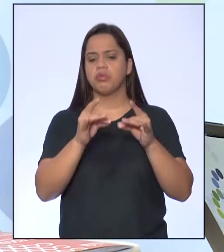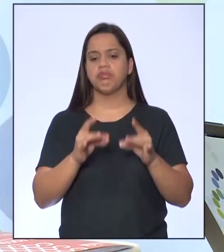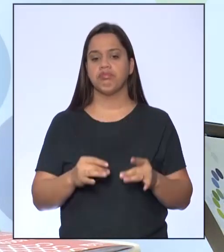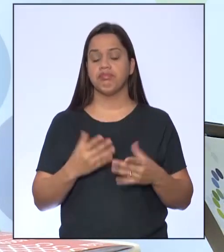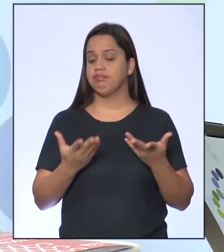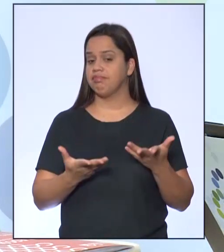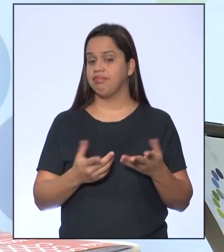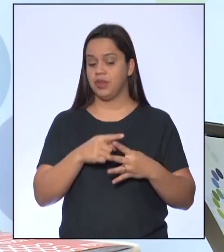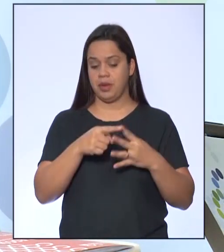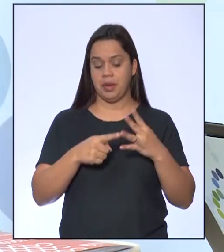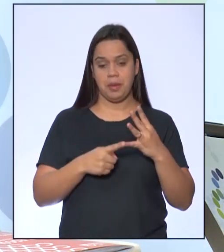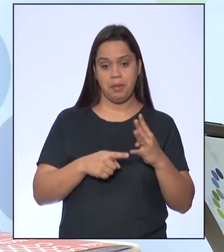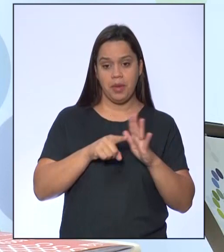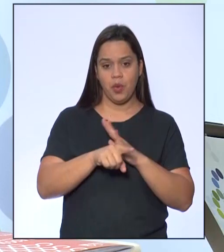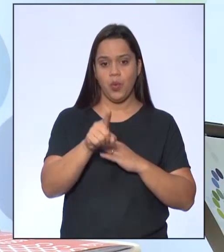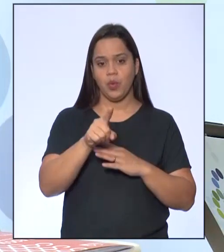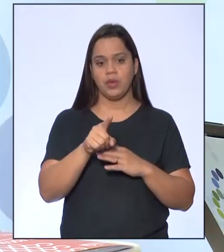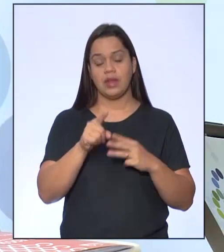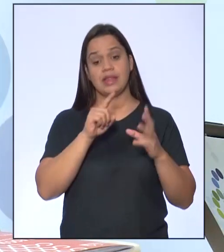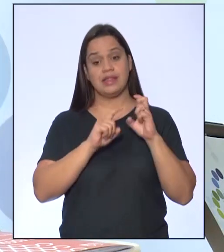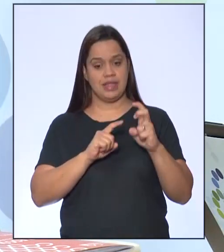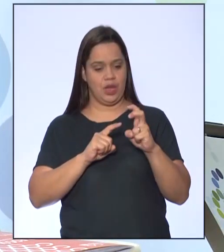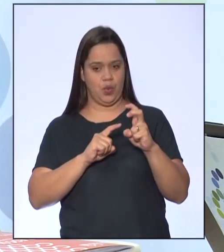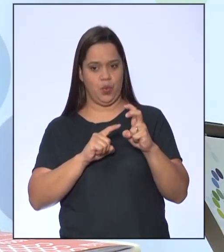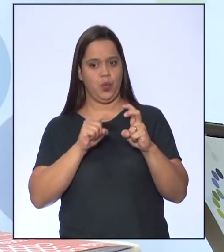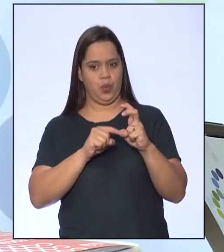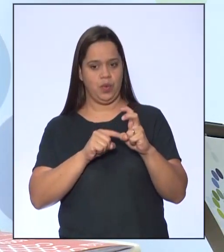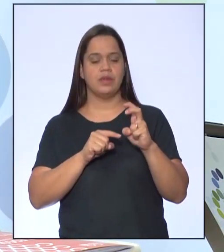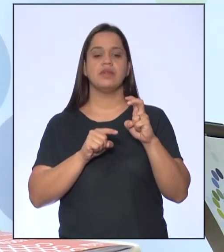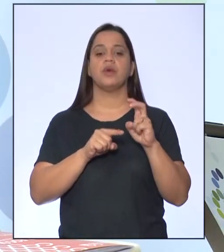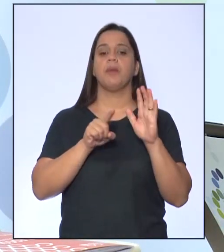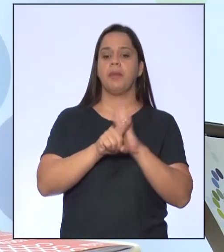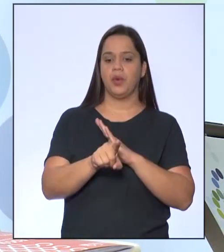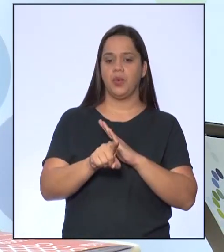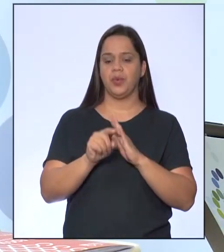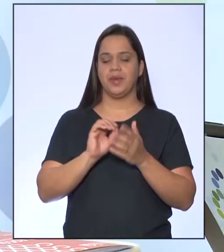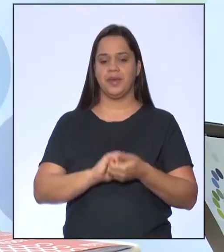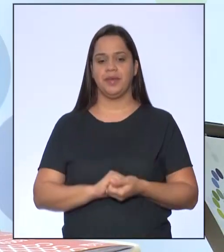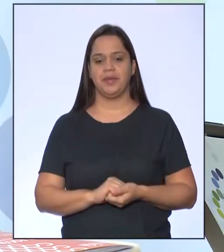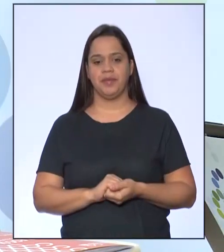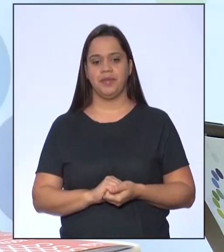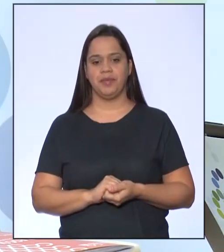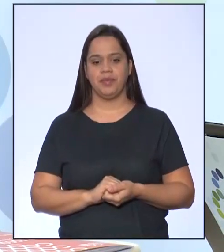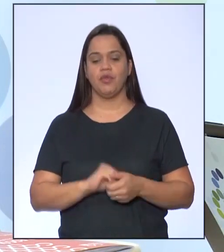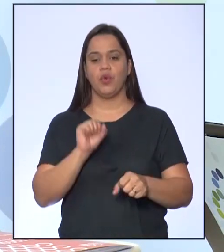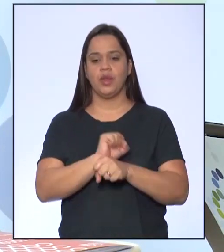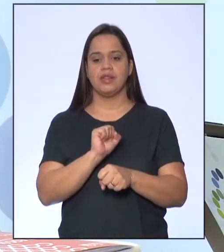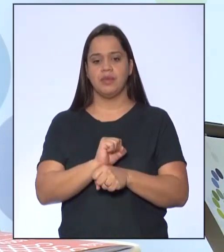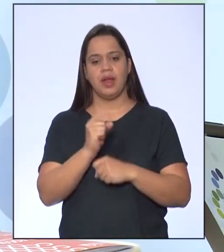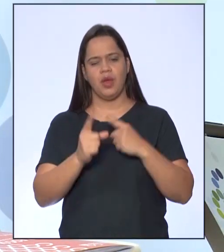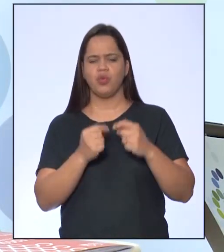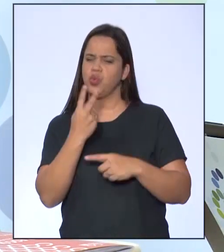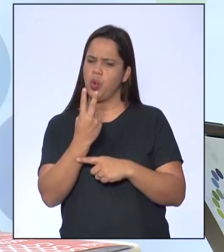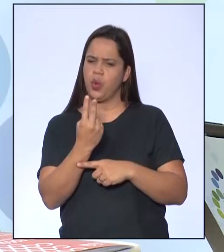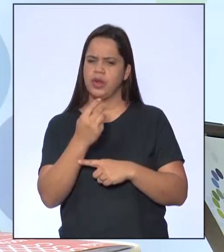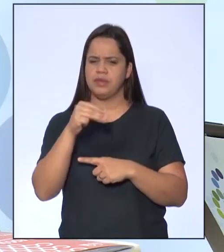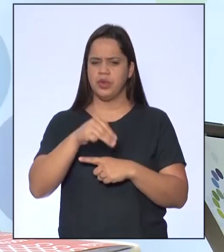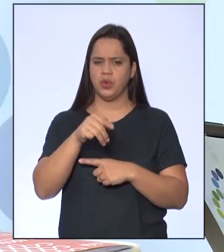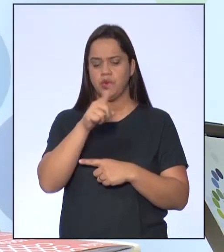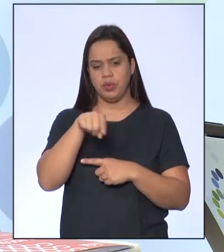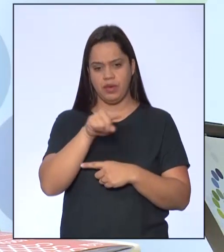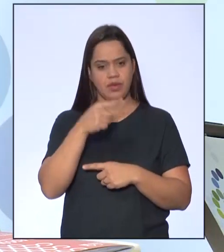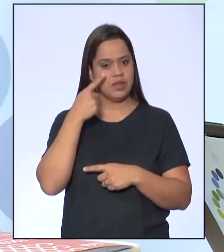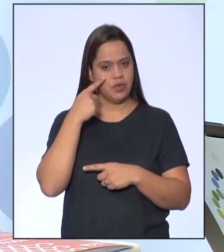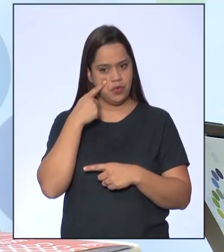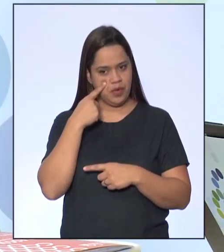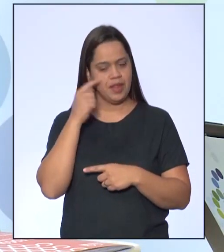estas 4 perguntas. 4 não, 5. Vamos lá, vou dar alguns minutinhos, uns 2 minutinhos, dá